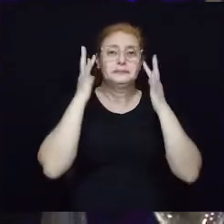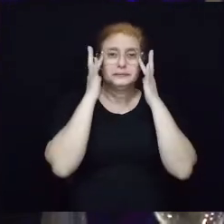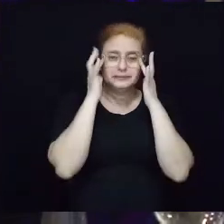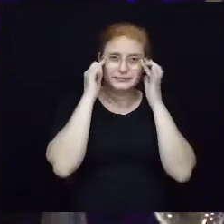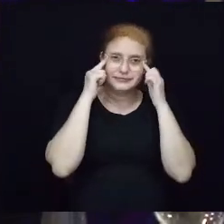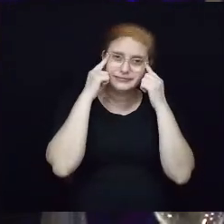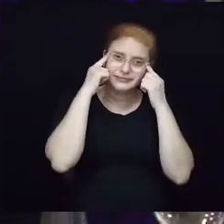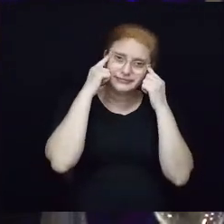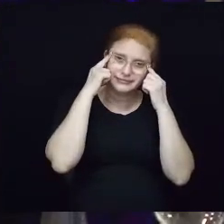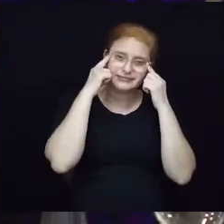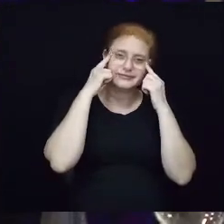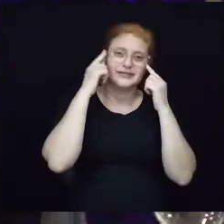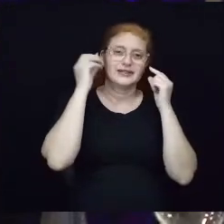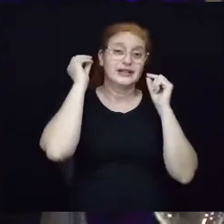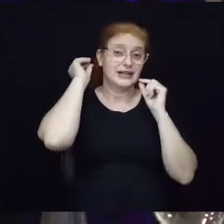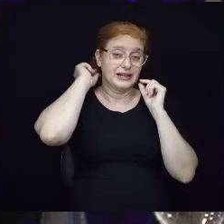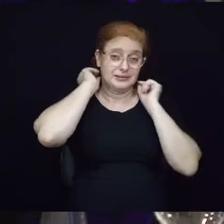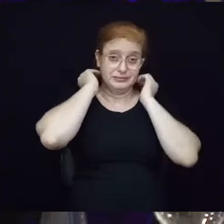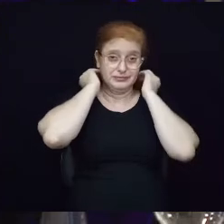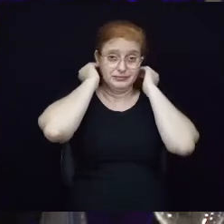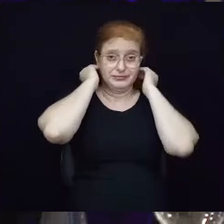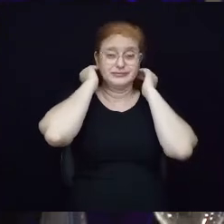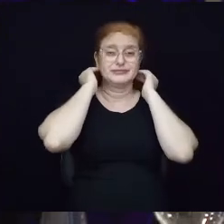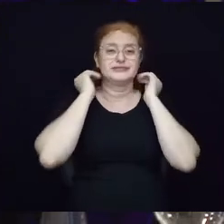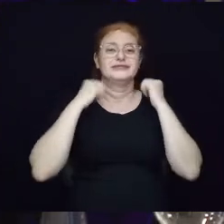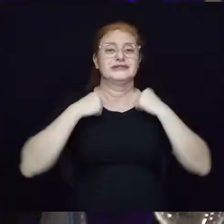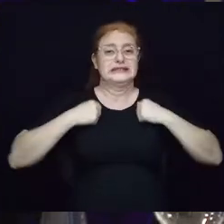uma camiseta preta, manga longa.